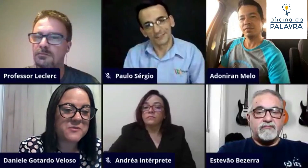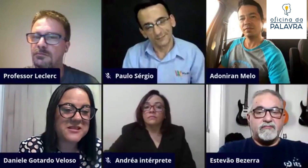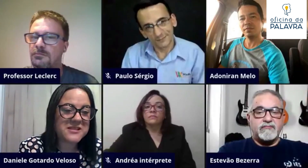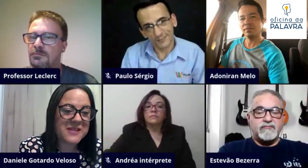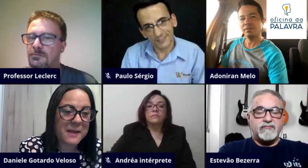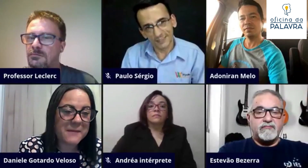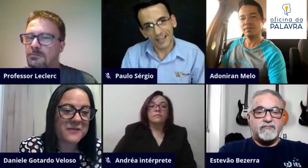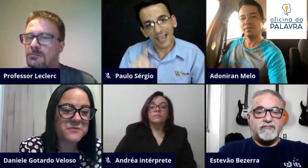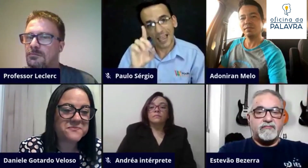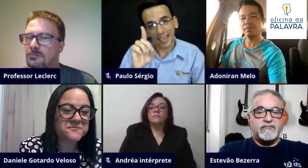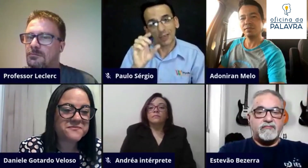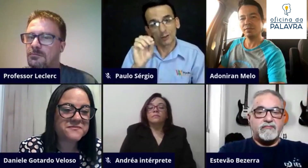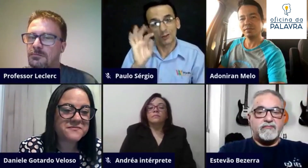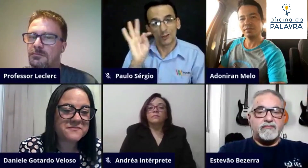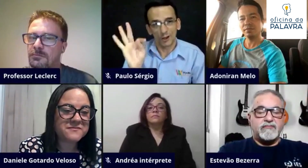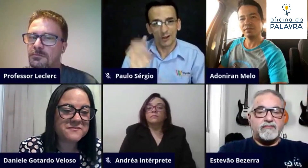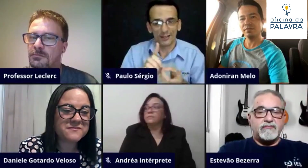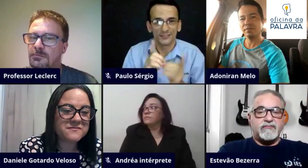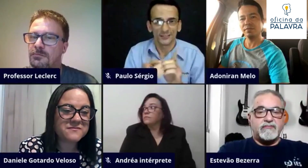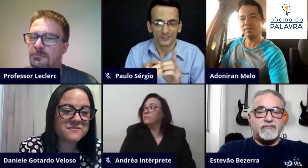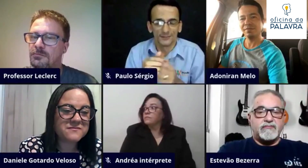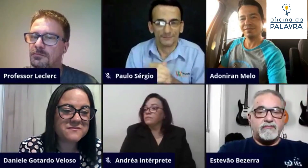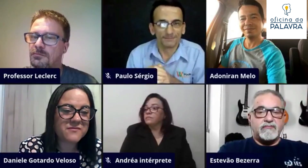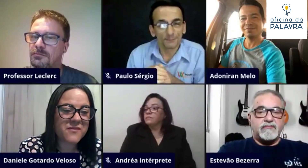que tenhamos esse trabalho.